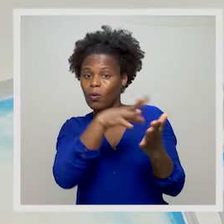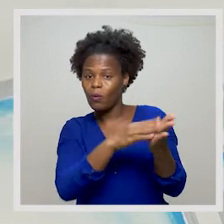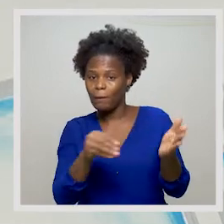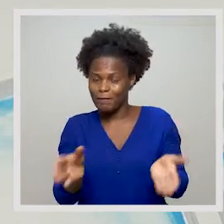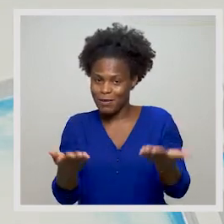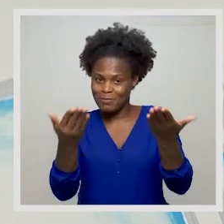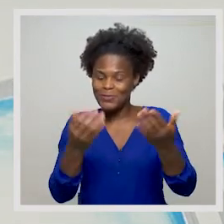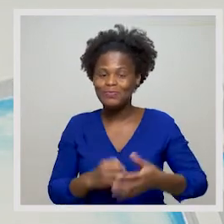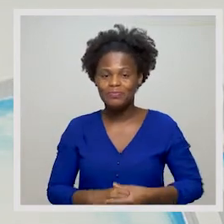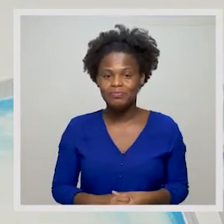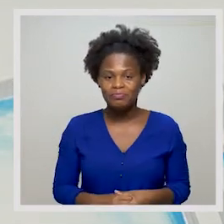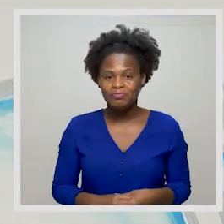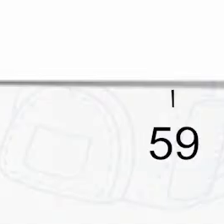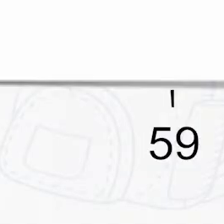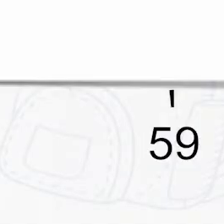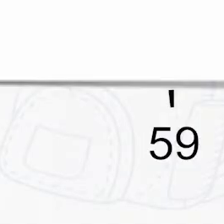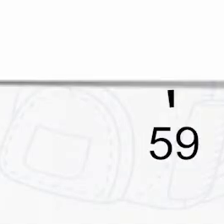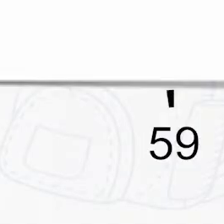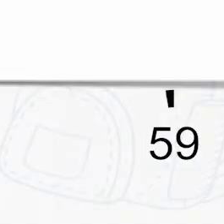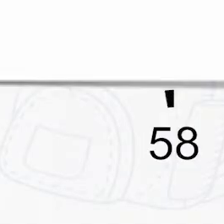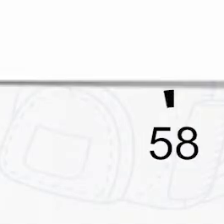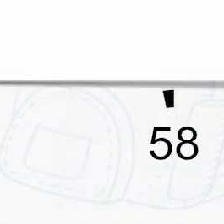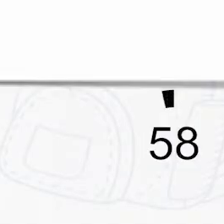gráfico. Ok? Vamos lá.